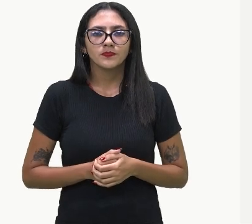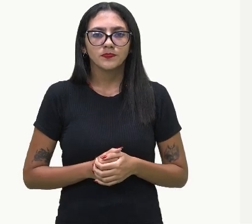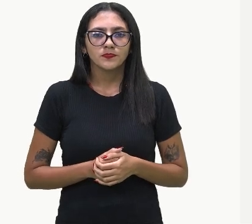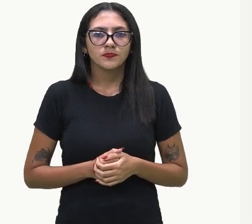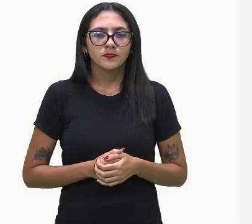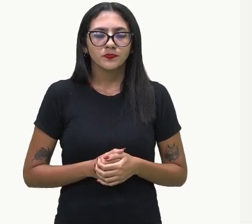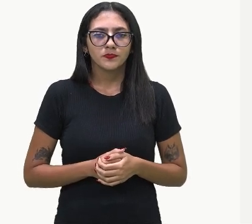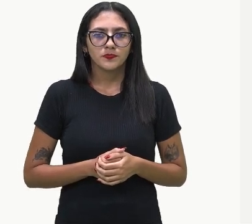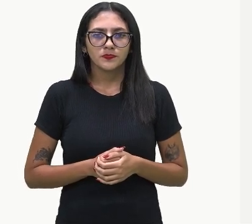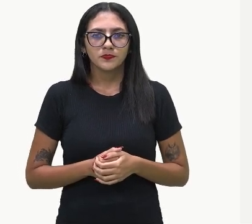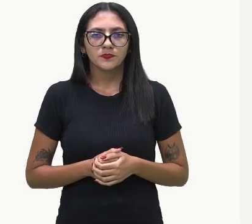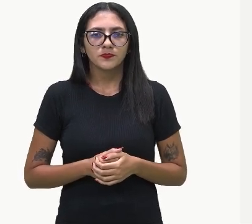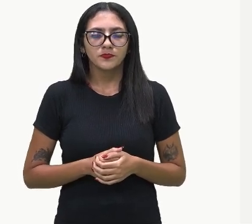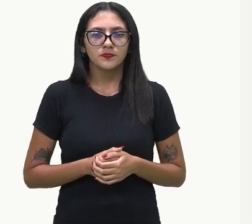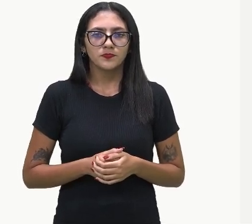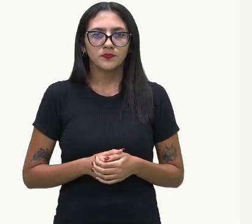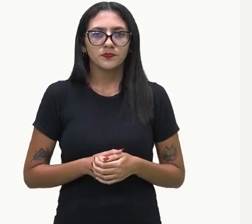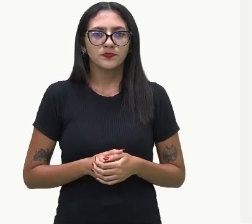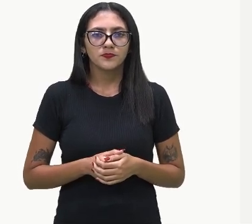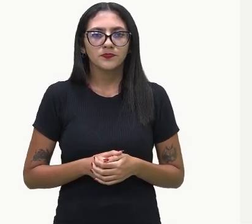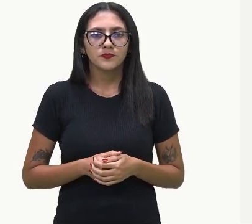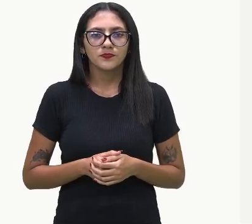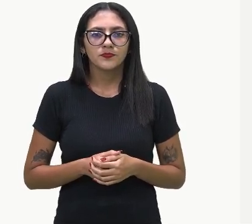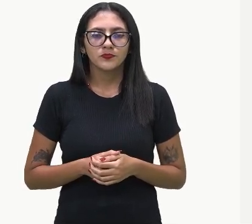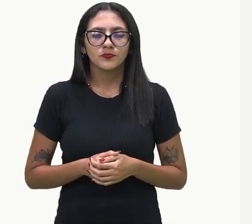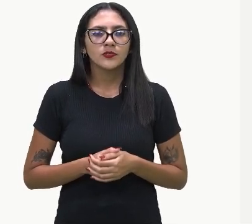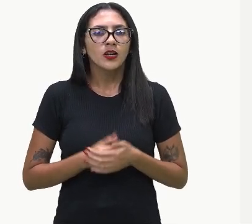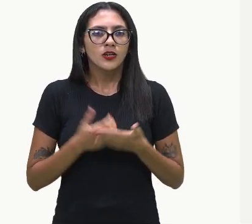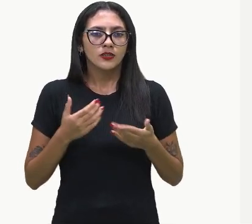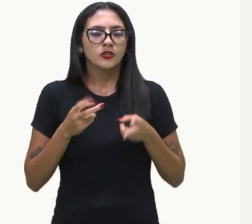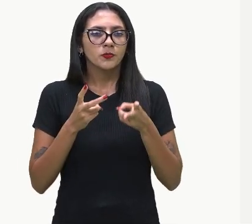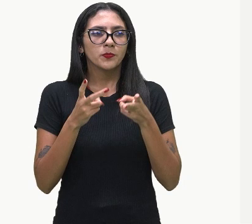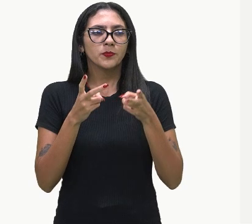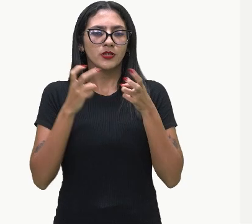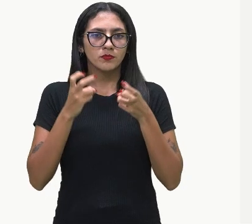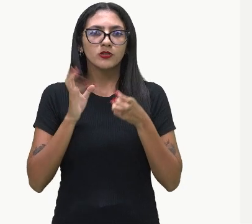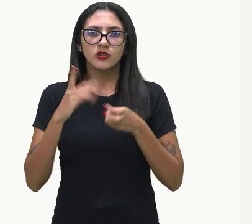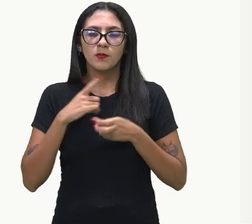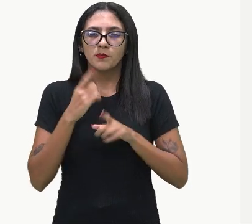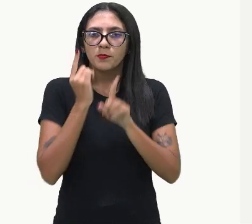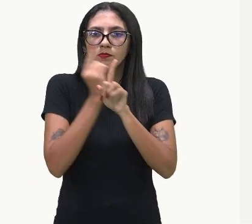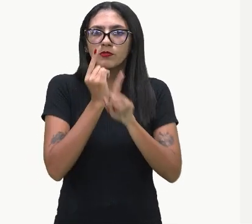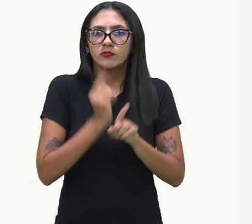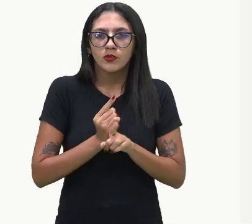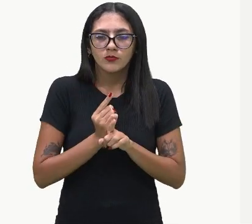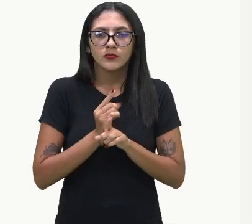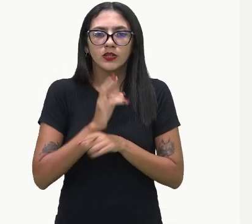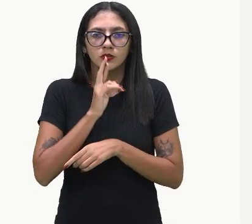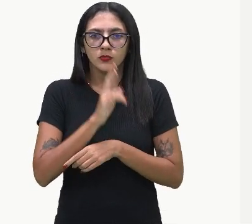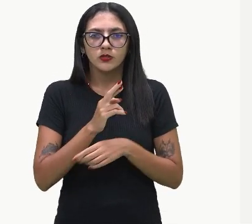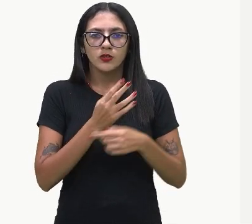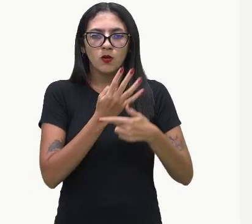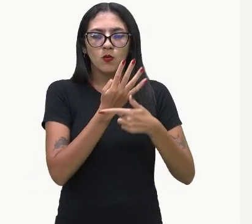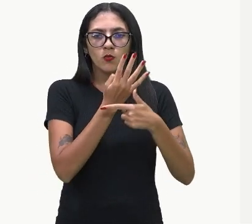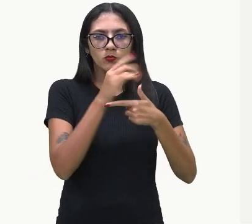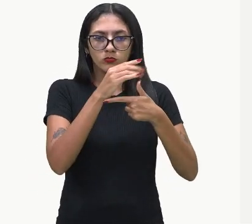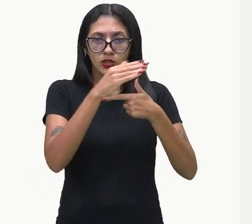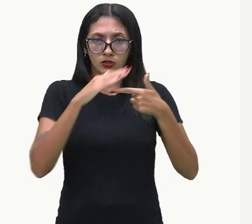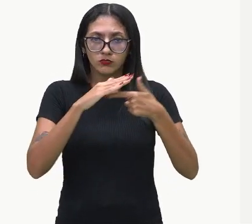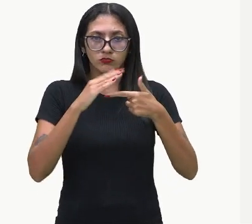Tá? Então, ó, observe que a gente chegou no resultado, ó, 4,